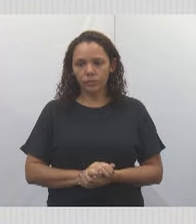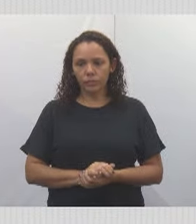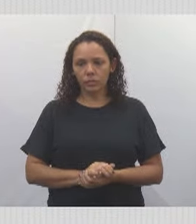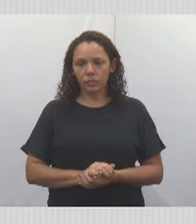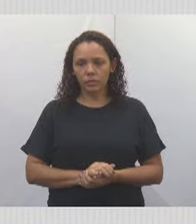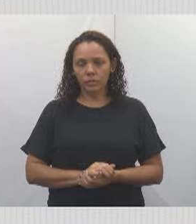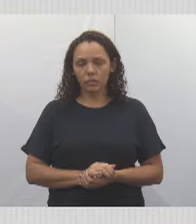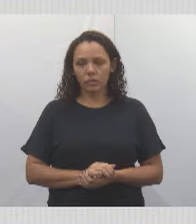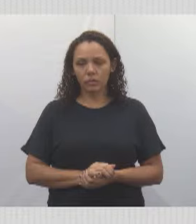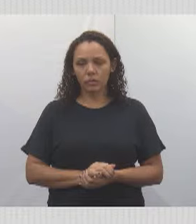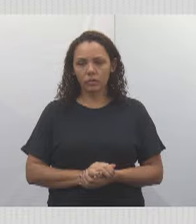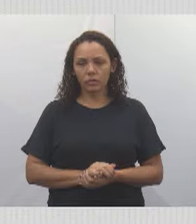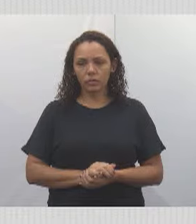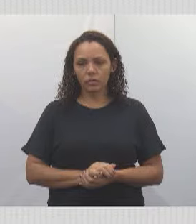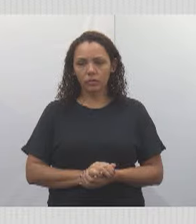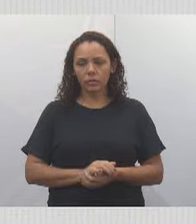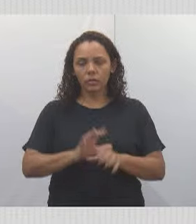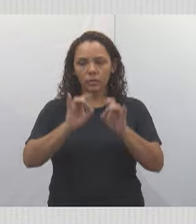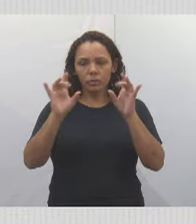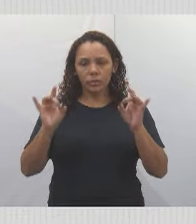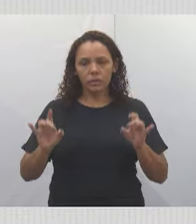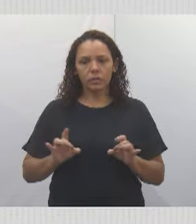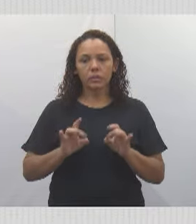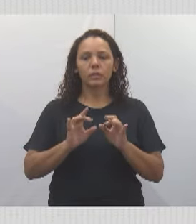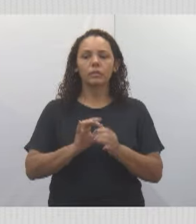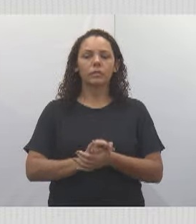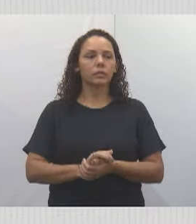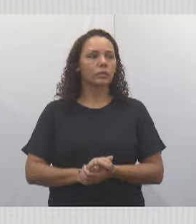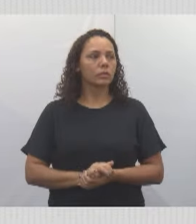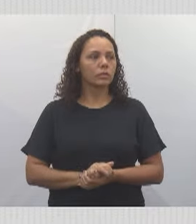Procedimentos especializados.